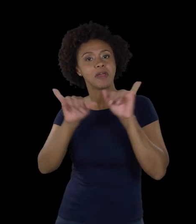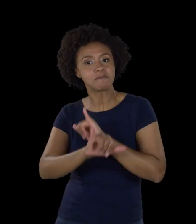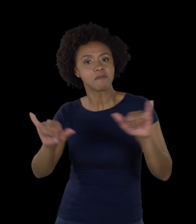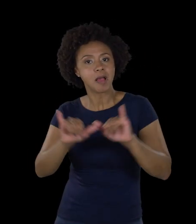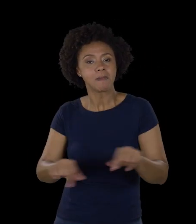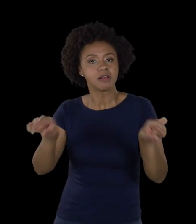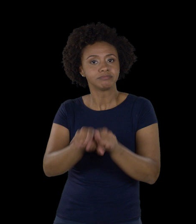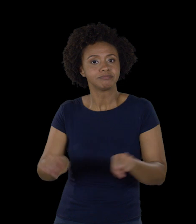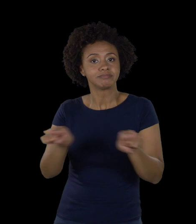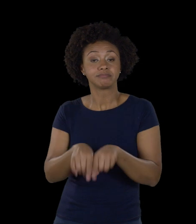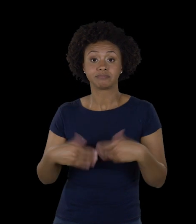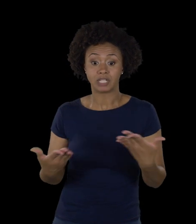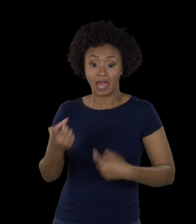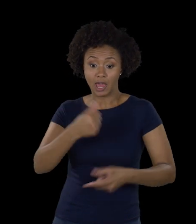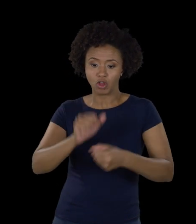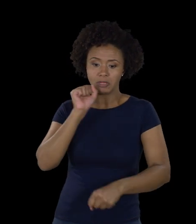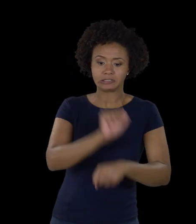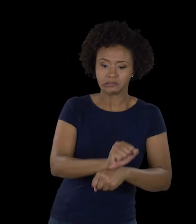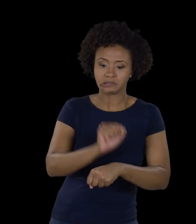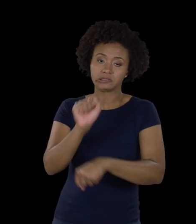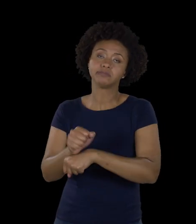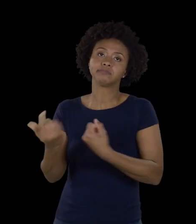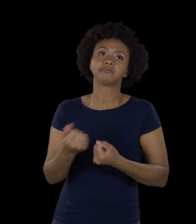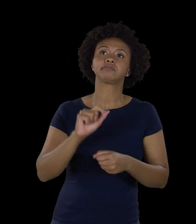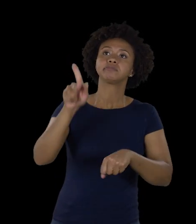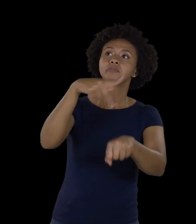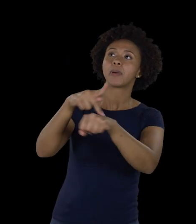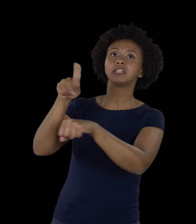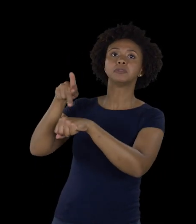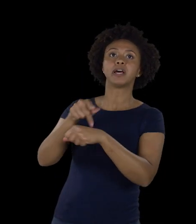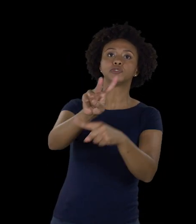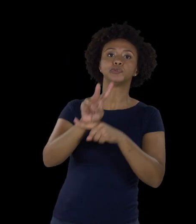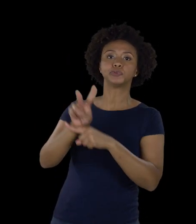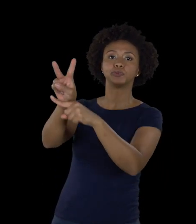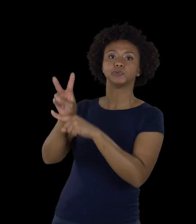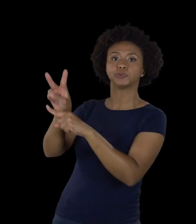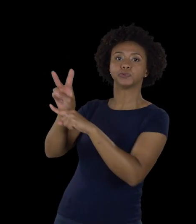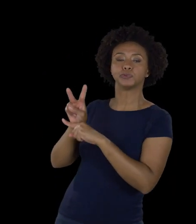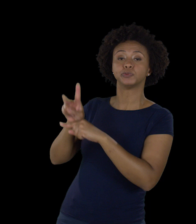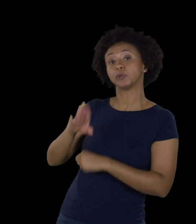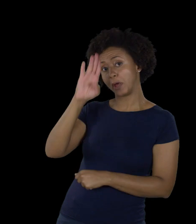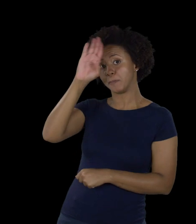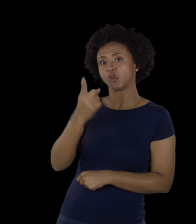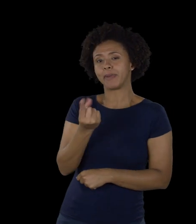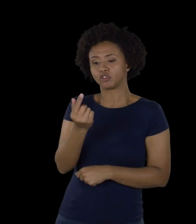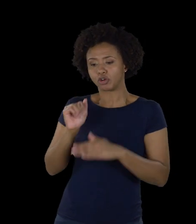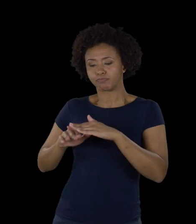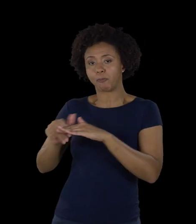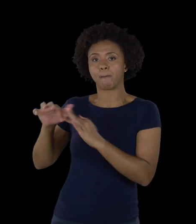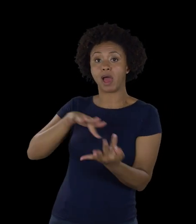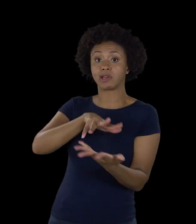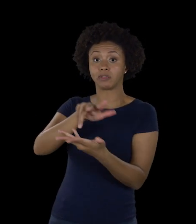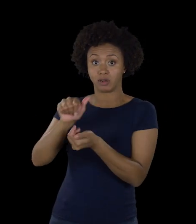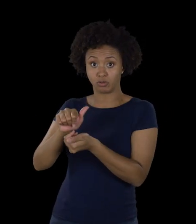para alicerçar a economia vinham de empréstimos no exterior, sobretudo do Fundo Monetário Internacional. Contudo,